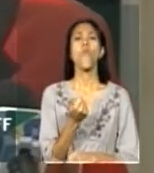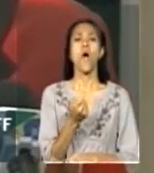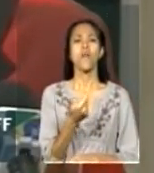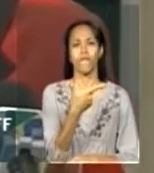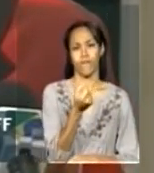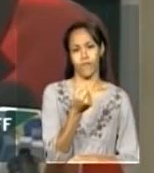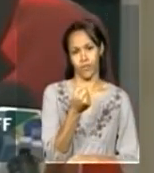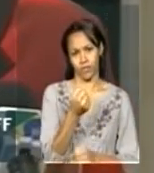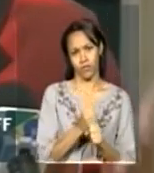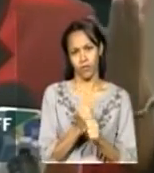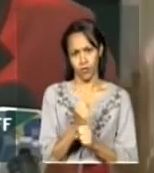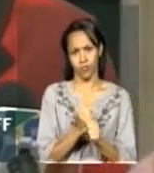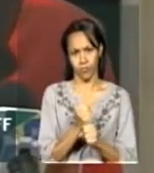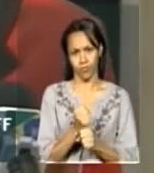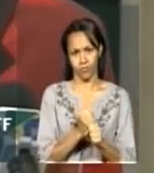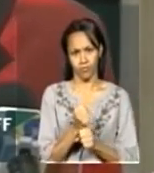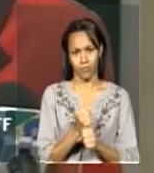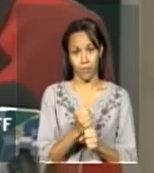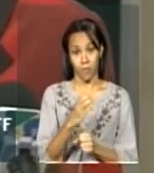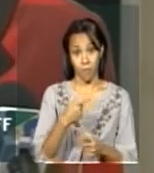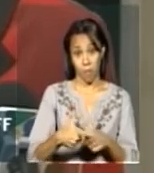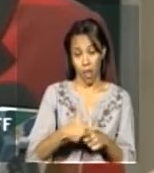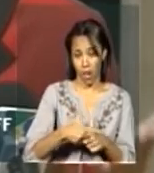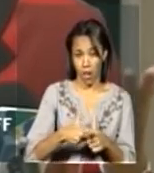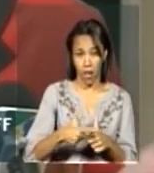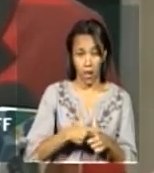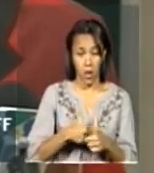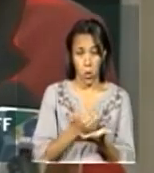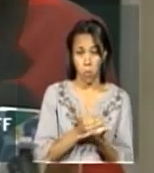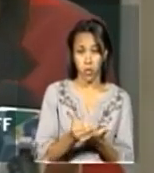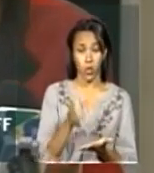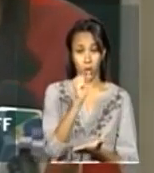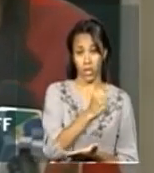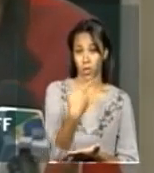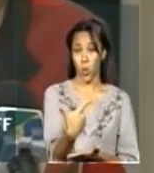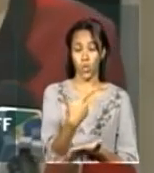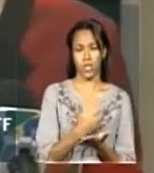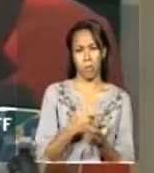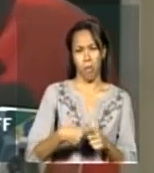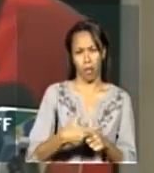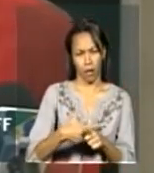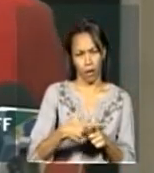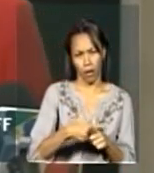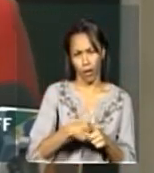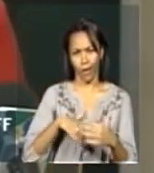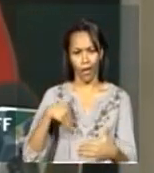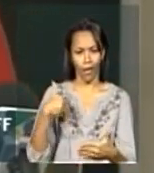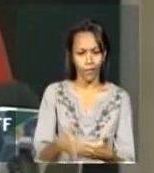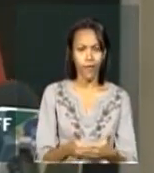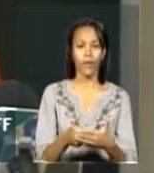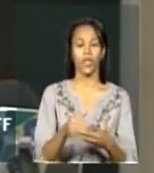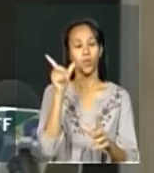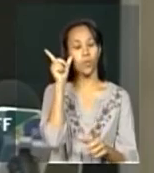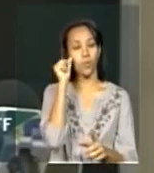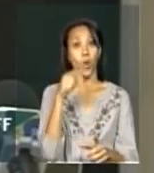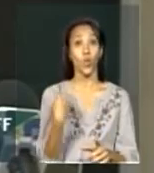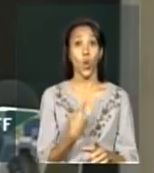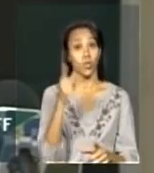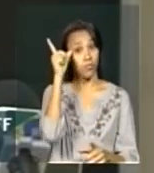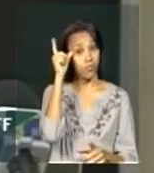anos, né? Começou em 82 com a crise da dívida no Brasil e e e nós fomos sair dela no